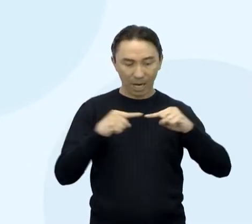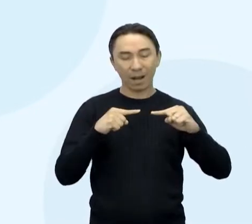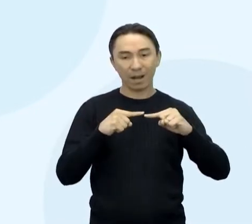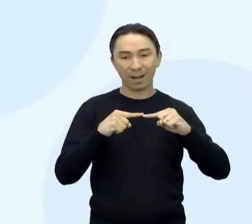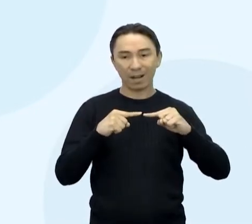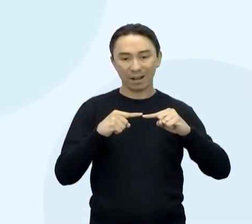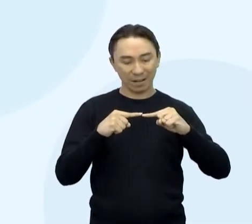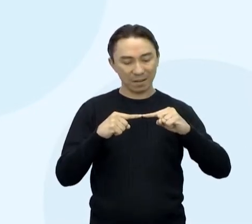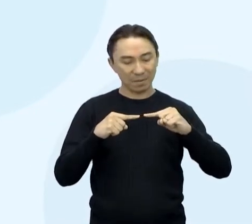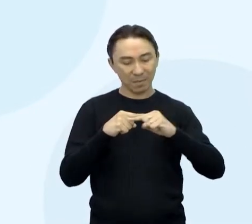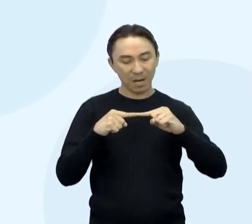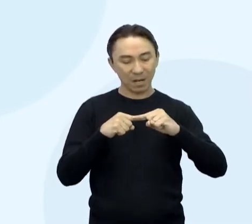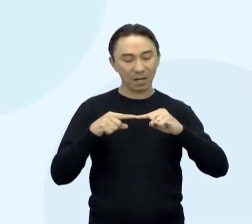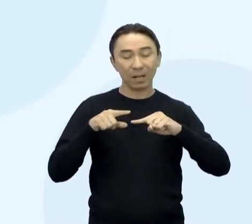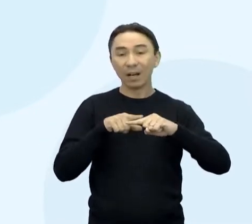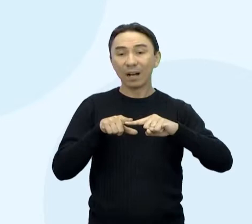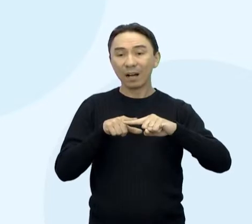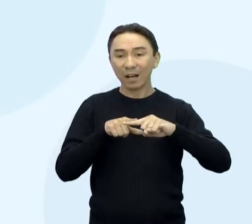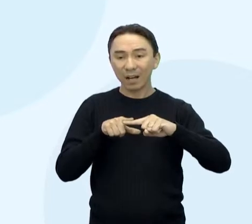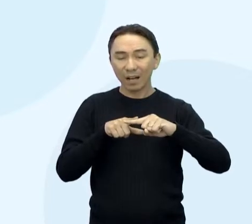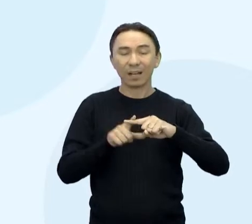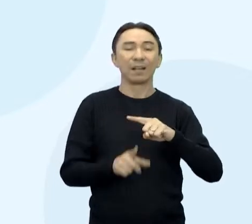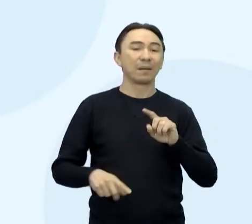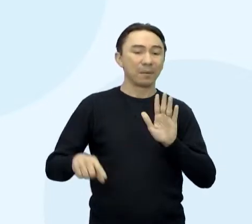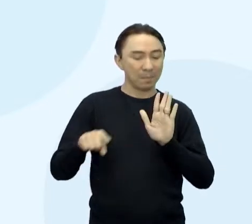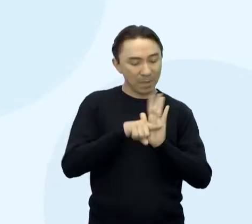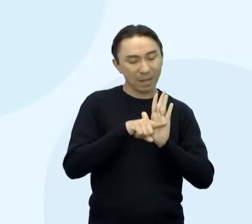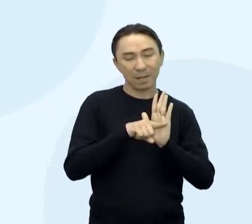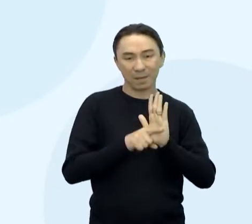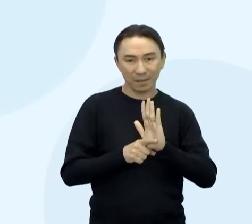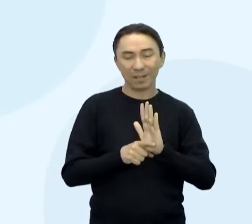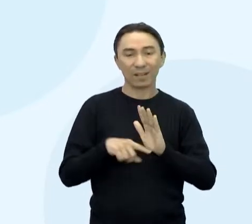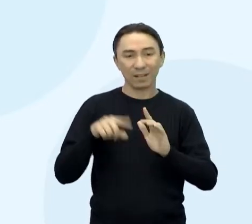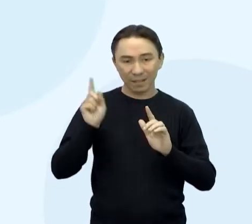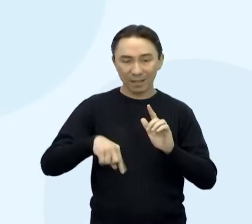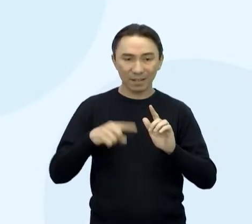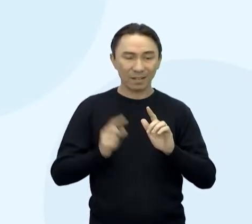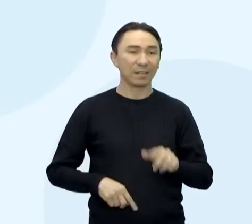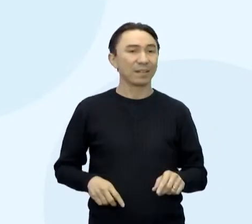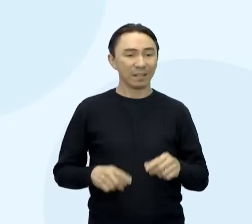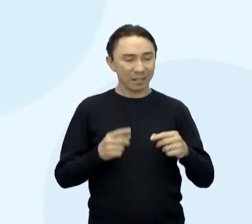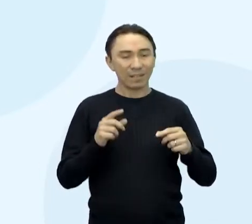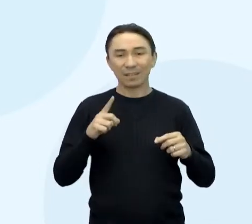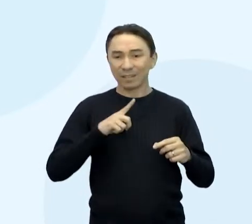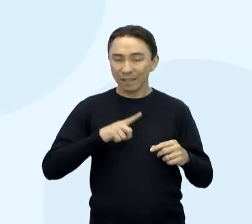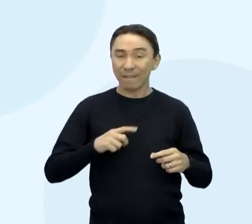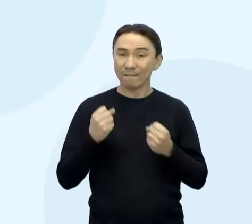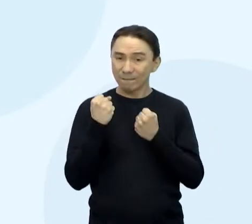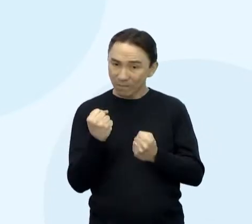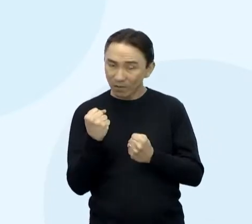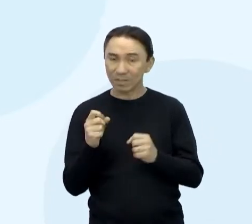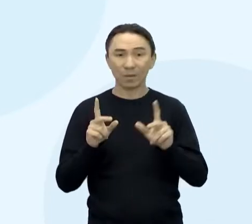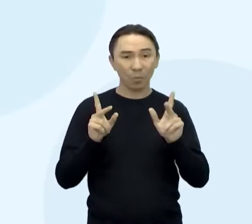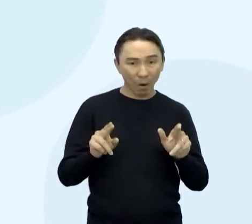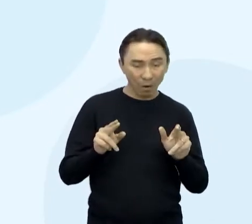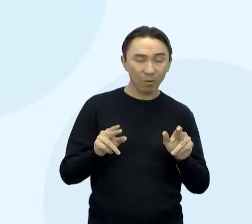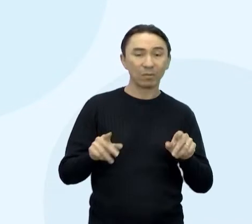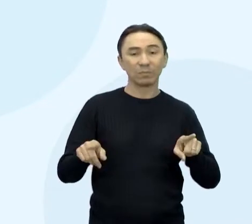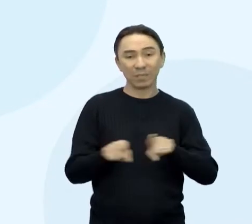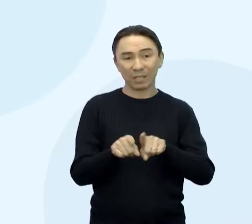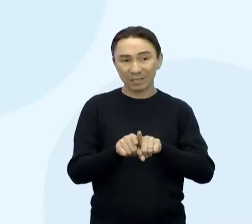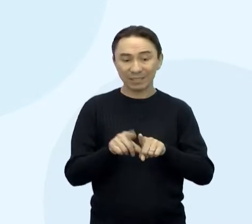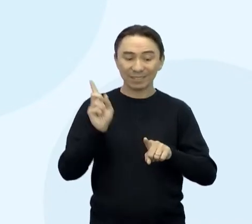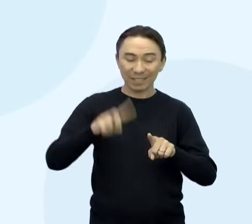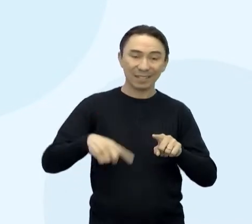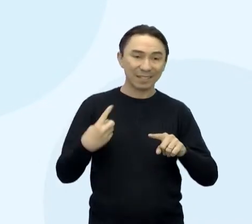sinalzinho negativo, quer dizer que ele tem a mesma intensidade, mesma direção, mas é sentido oposto, obedecendo a terceira lei de